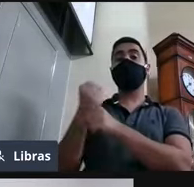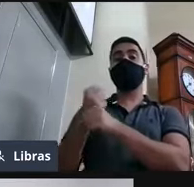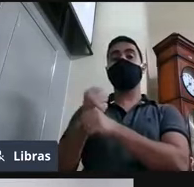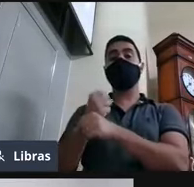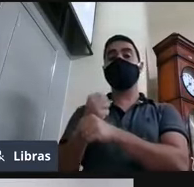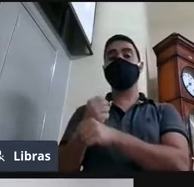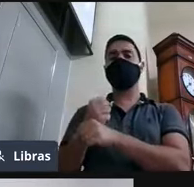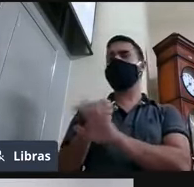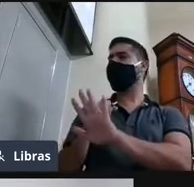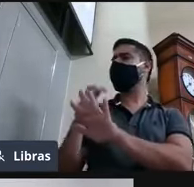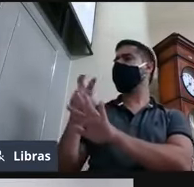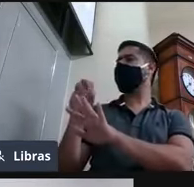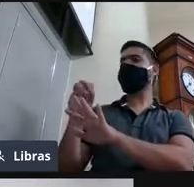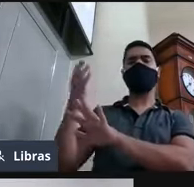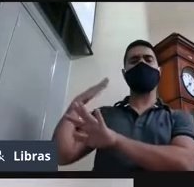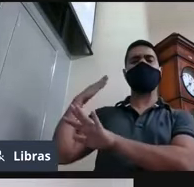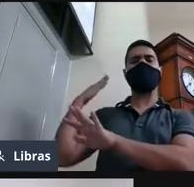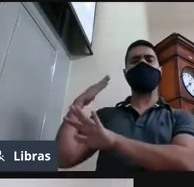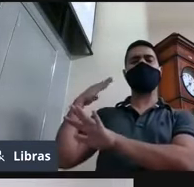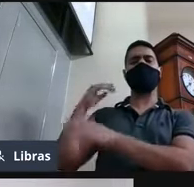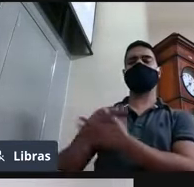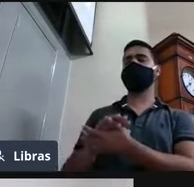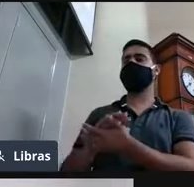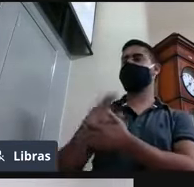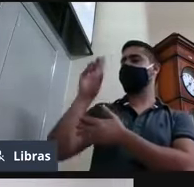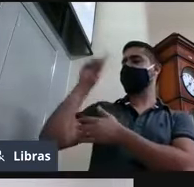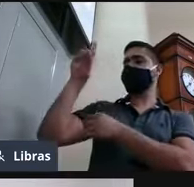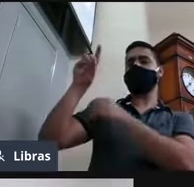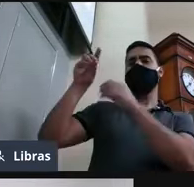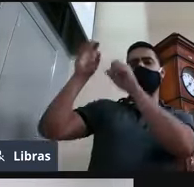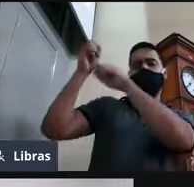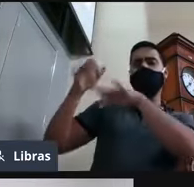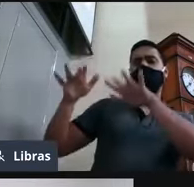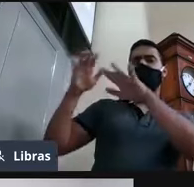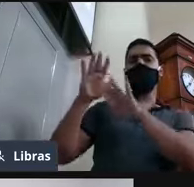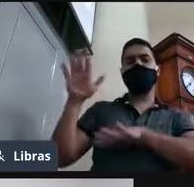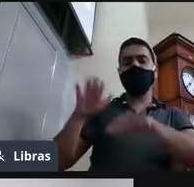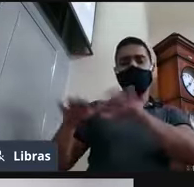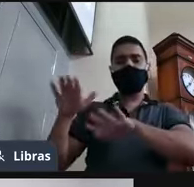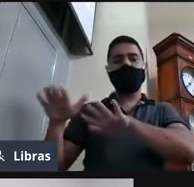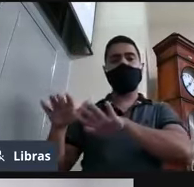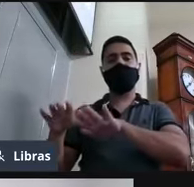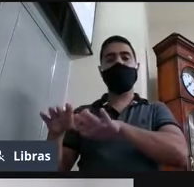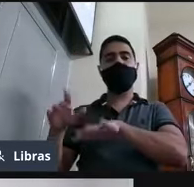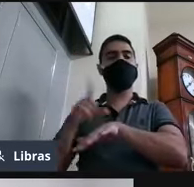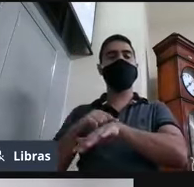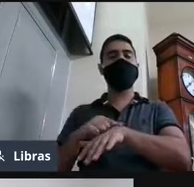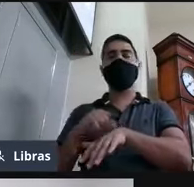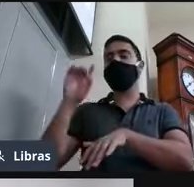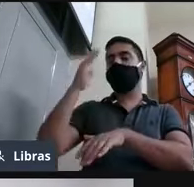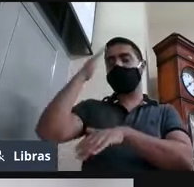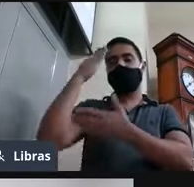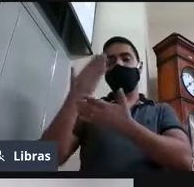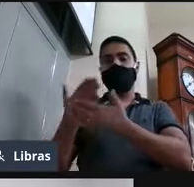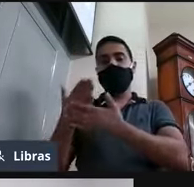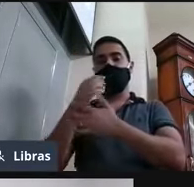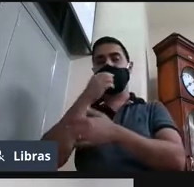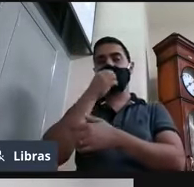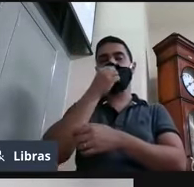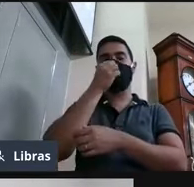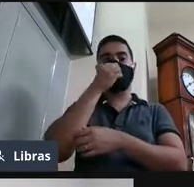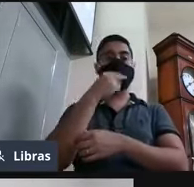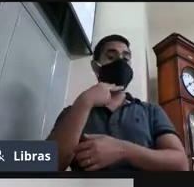50 anos? Deus cuida da gente. O tempo é só a gente ter confiança. Agora, o que nós